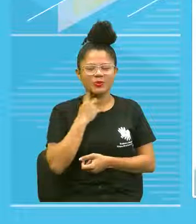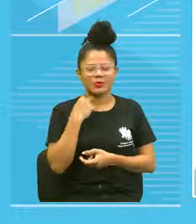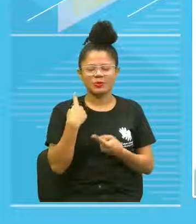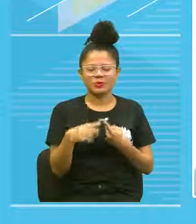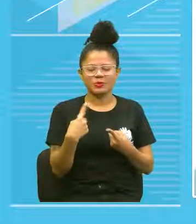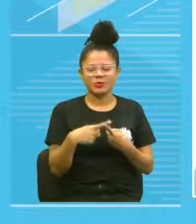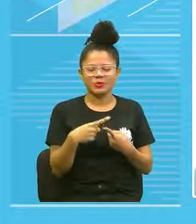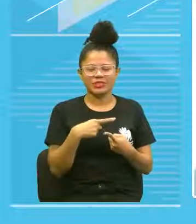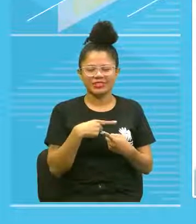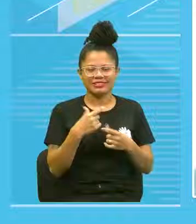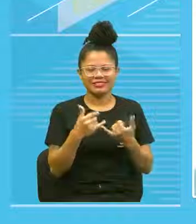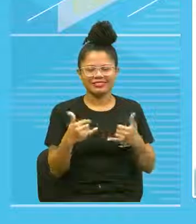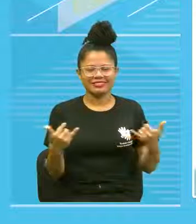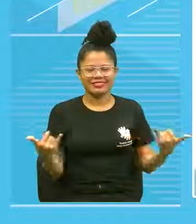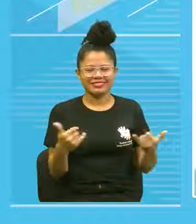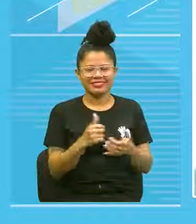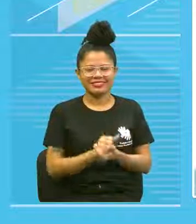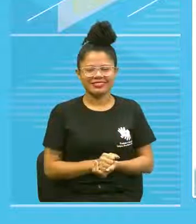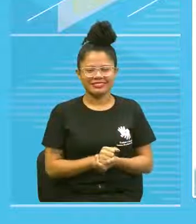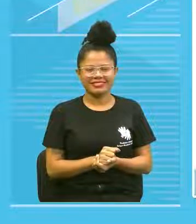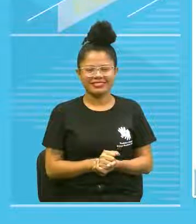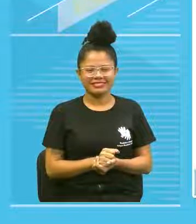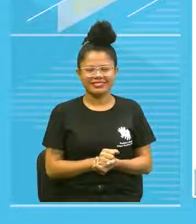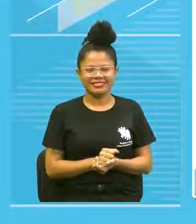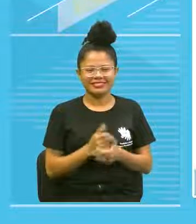produz energias limpas e